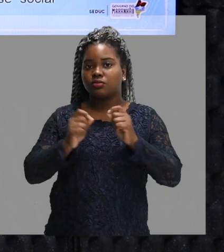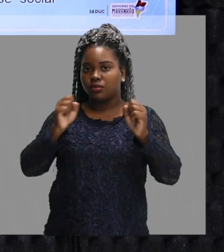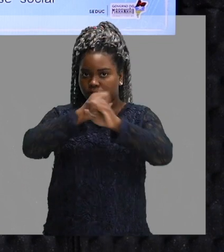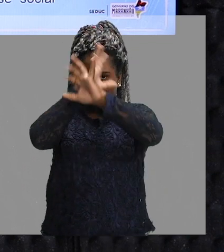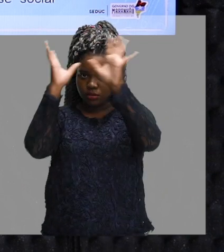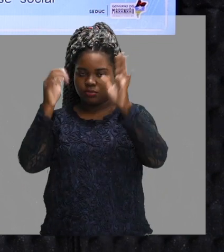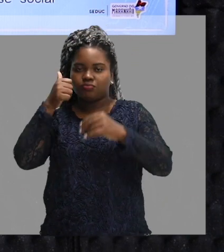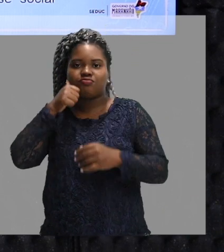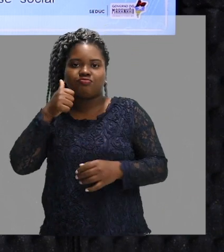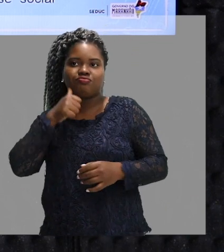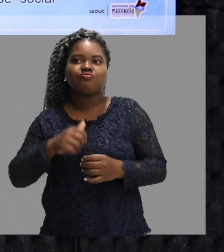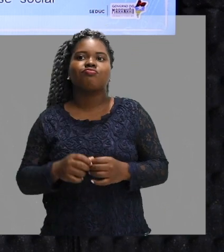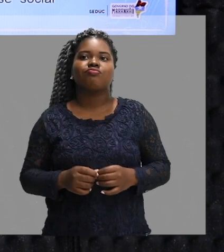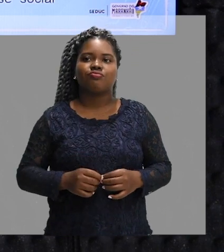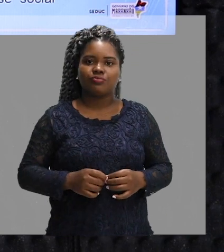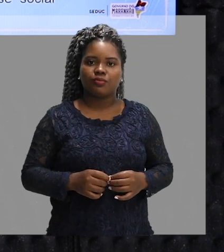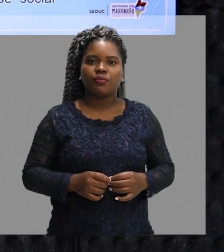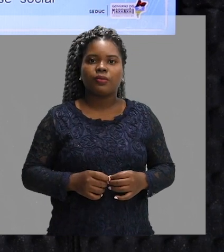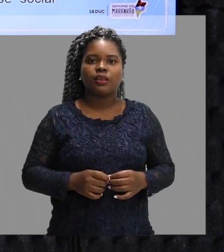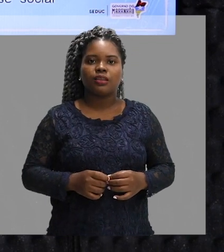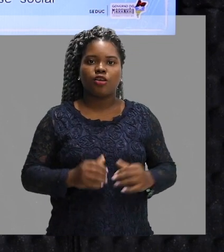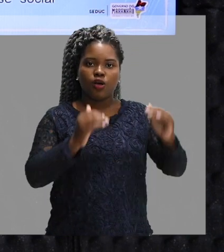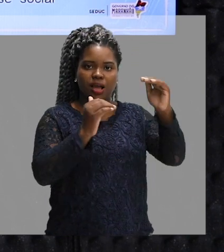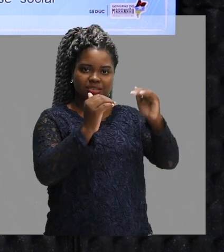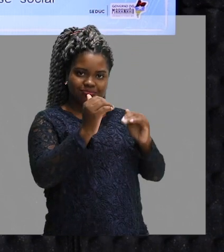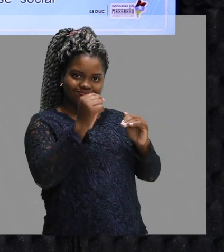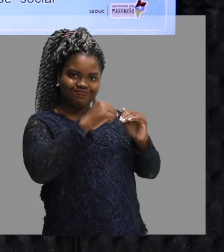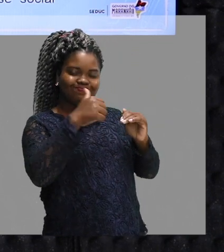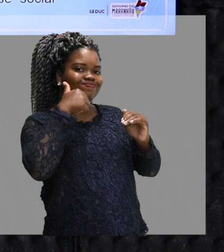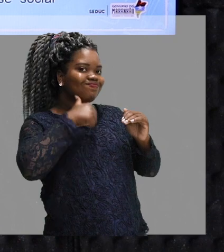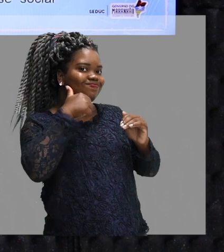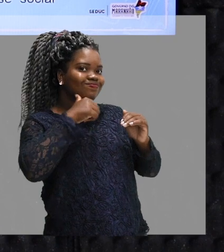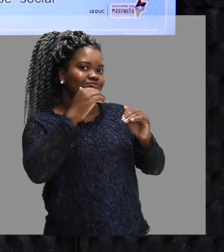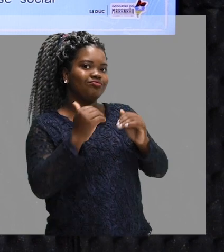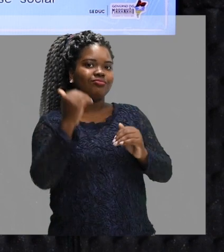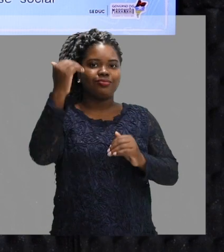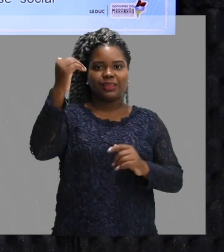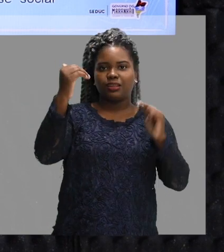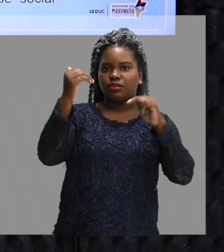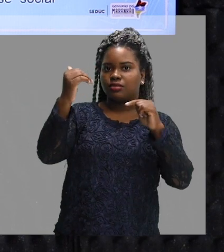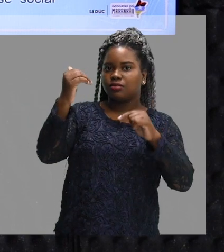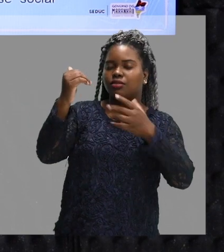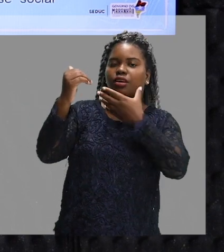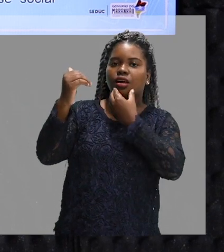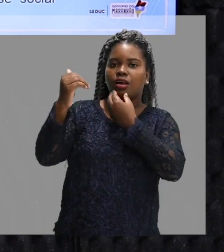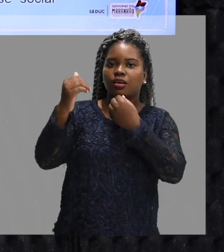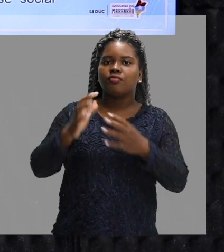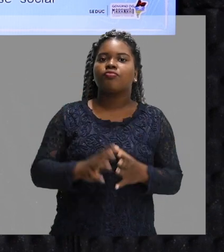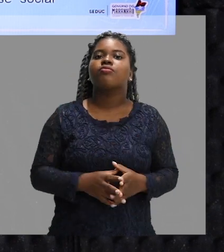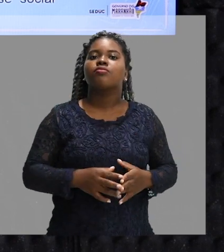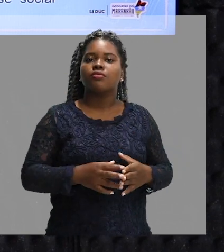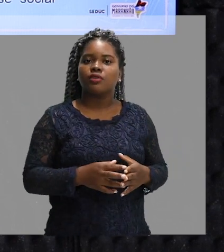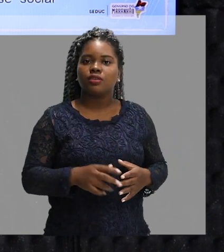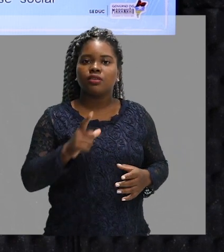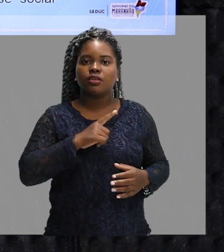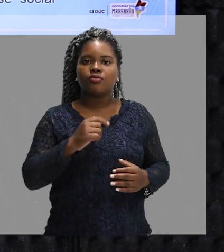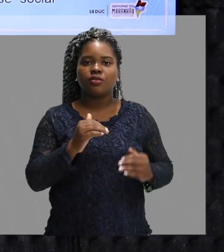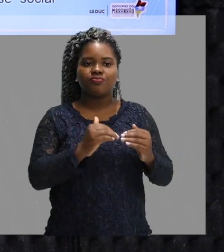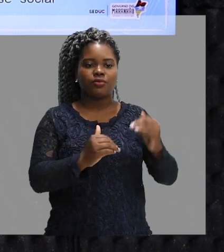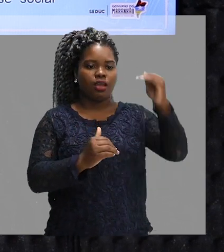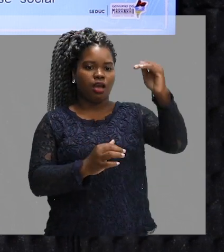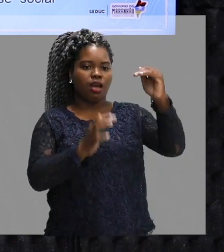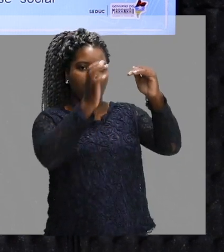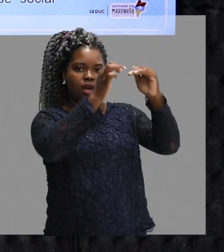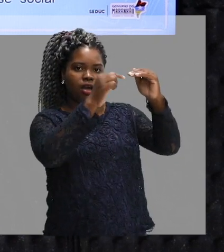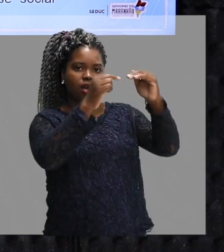as figuras menores sempre são mulheres. Mas a hierarquia social pode mudar isso. E, por último, faraó, deuses, eles